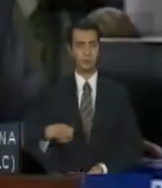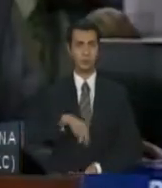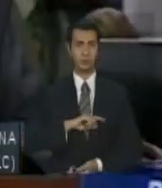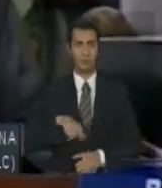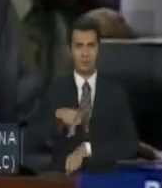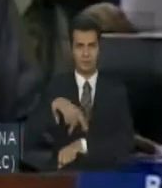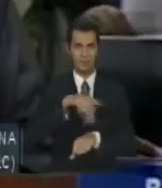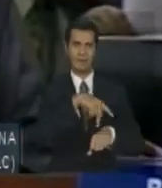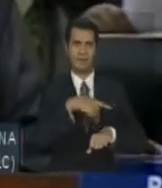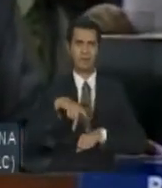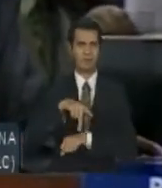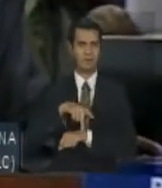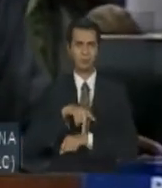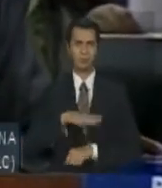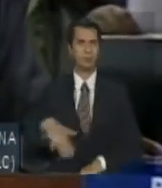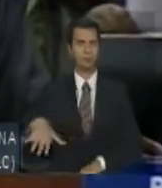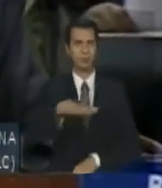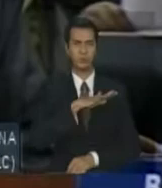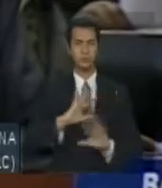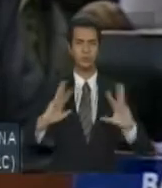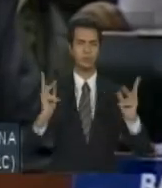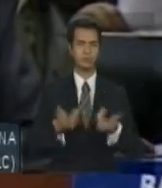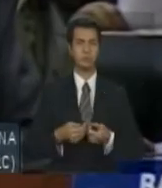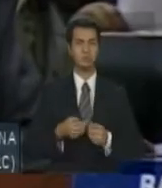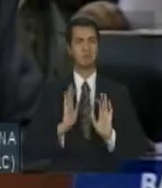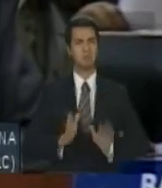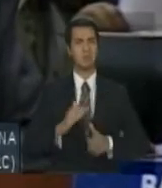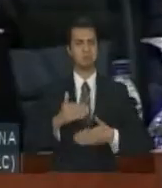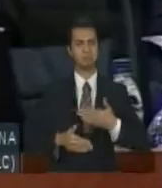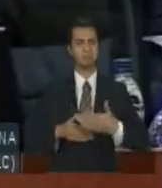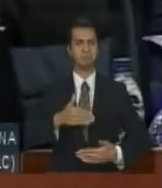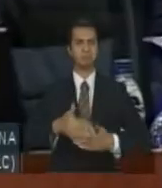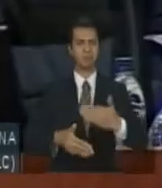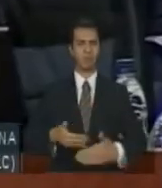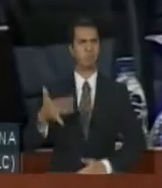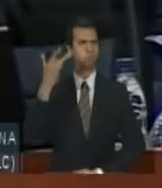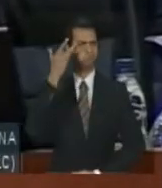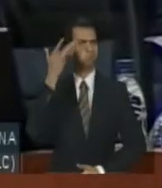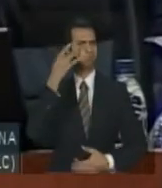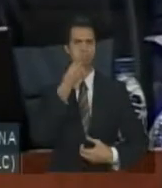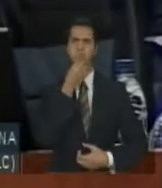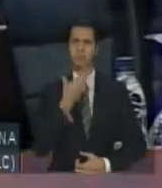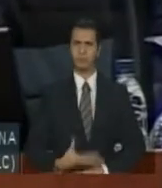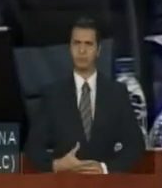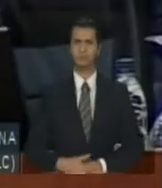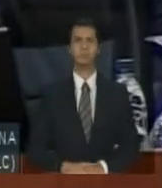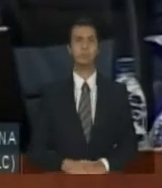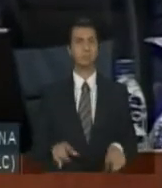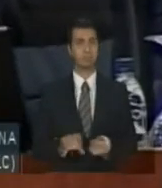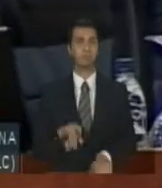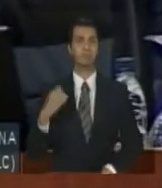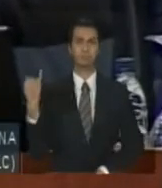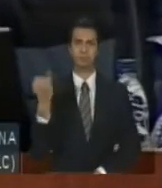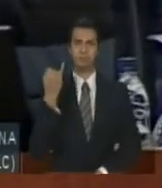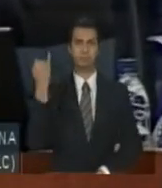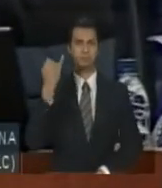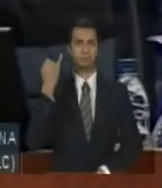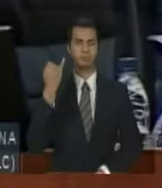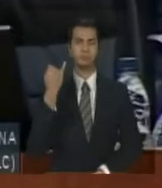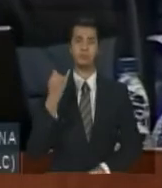países têm dado passos maduros e importantes